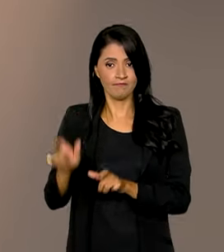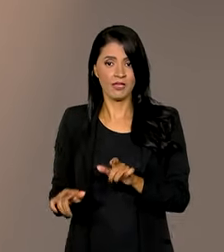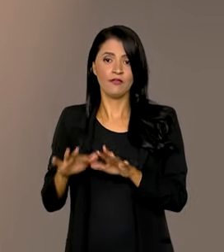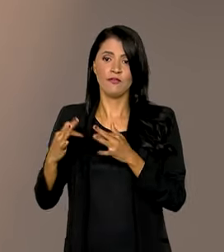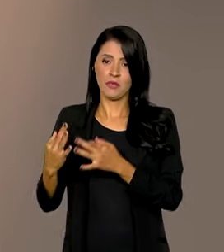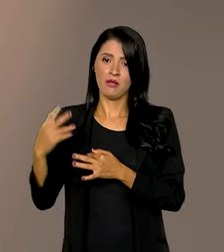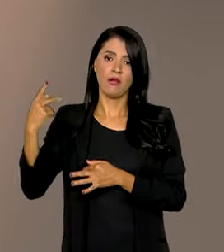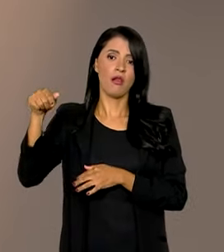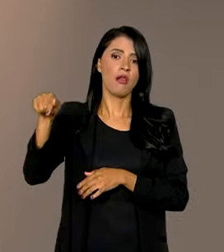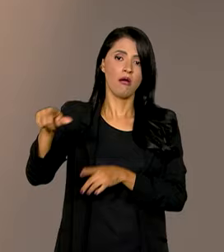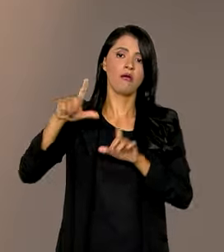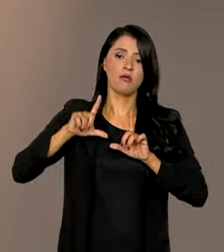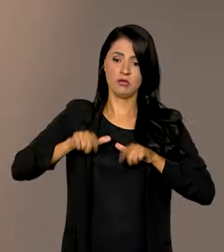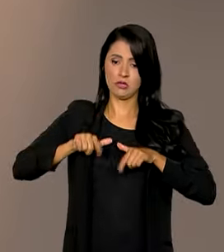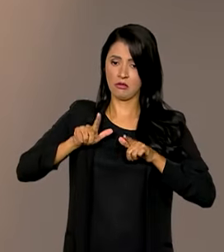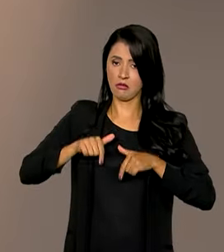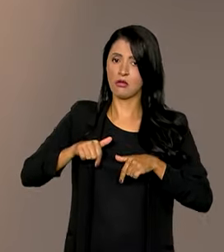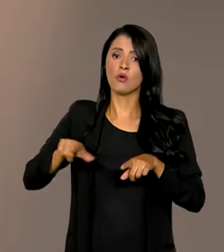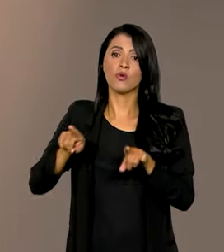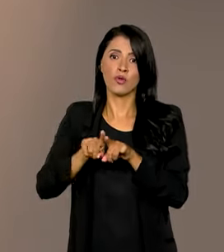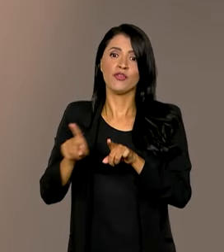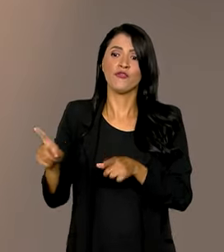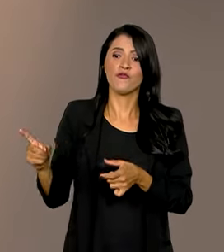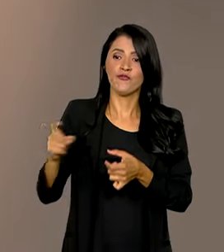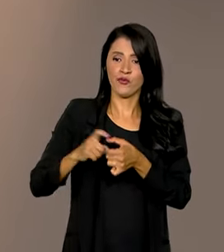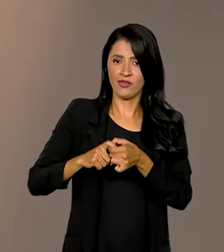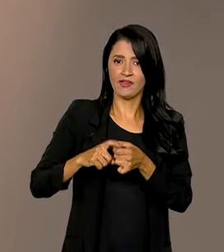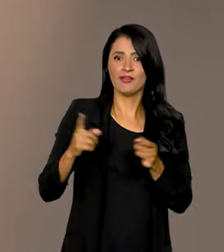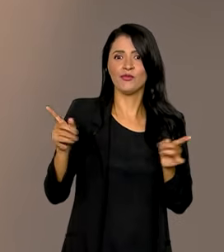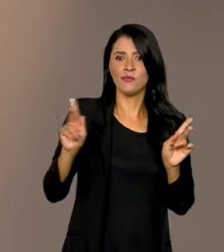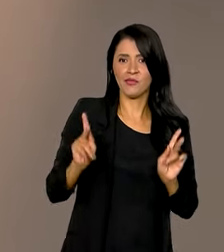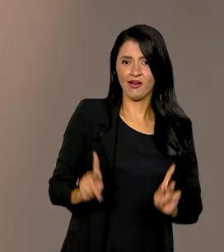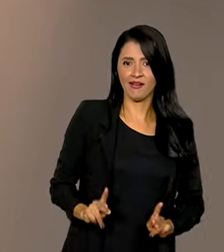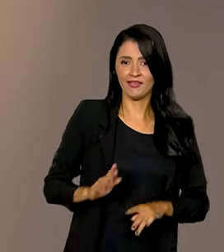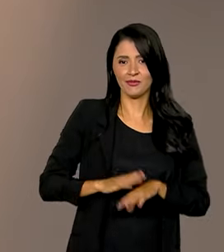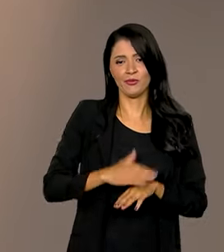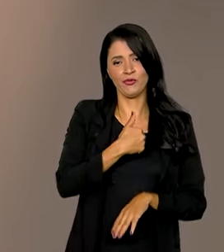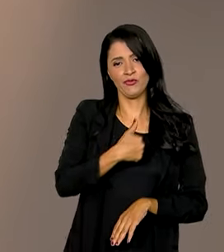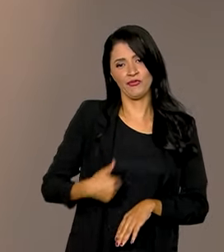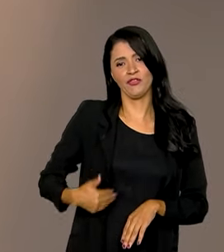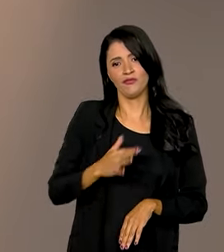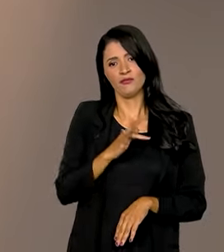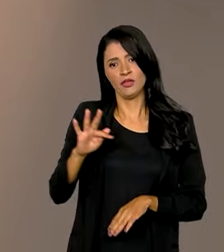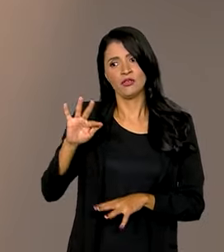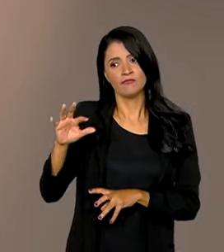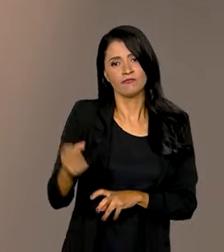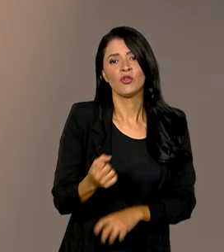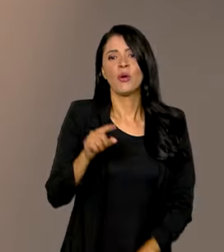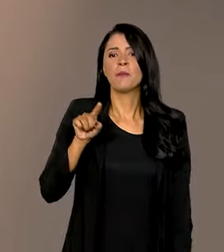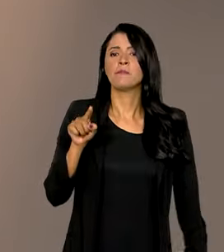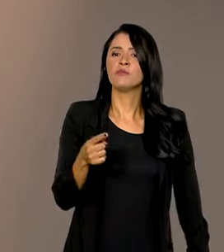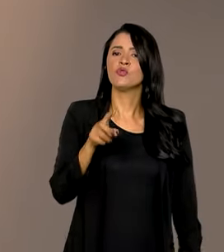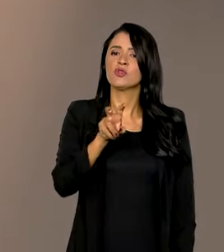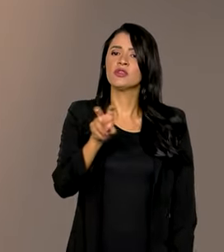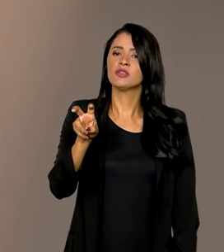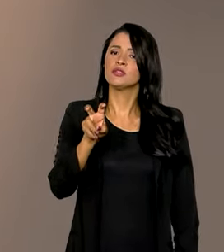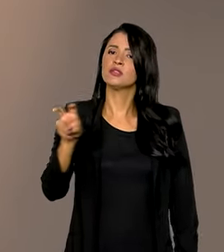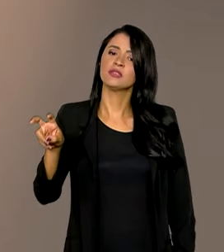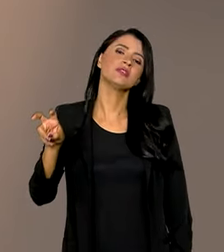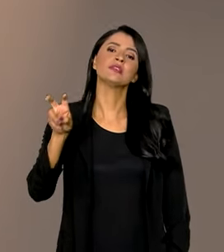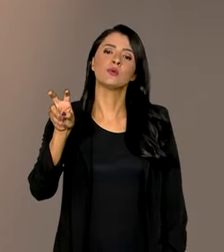em Israel com isso a operação voltando em paz do Governo Federal já resgatou 15